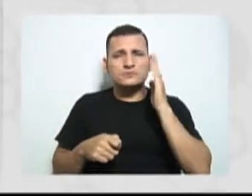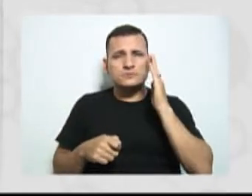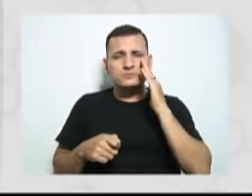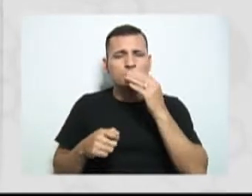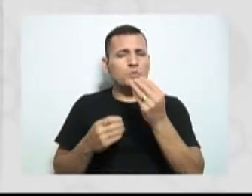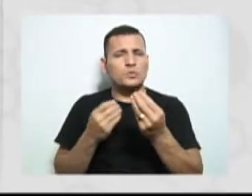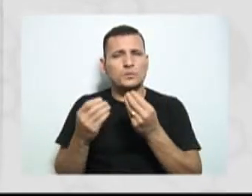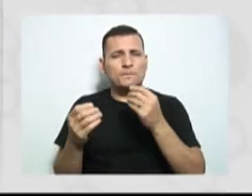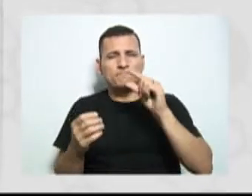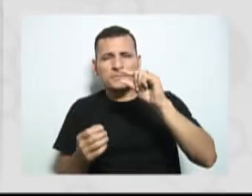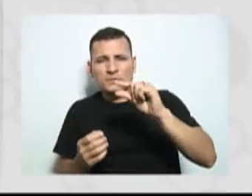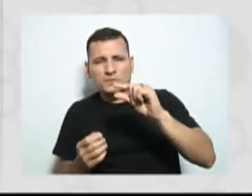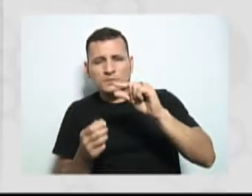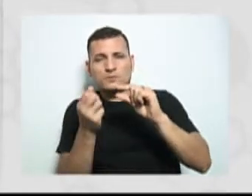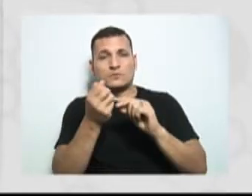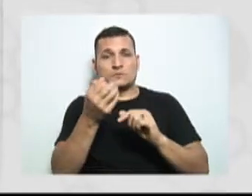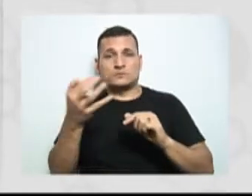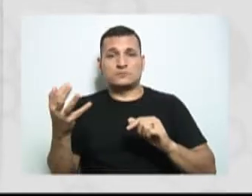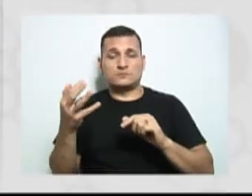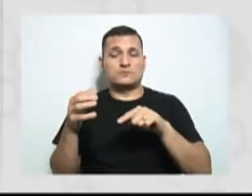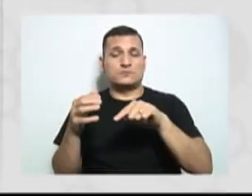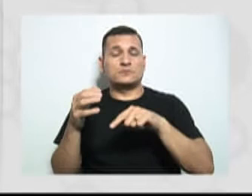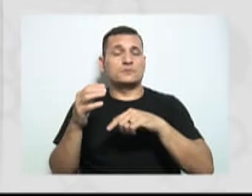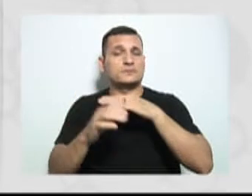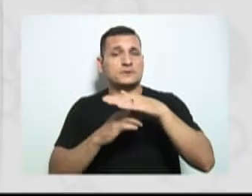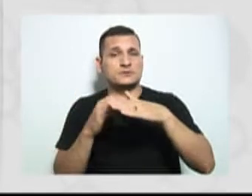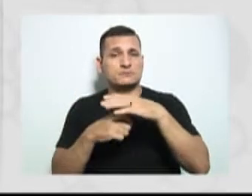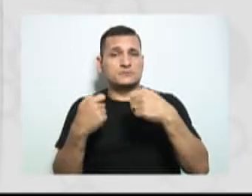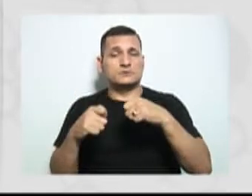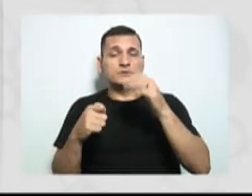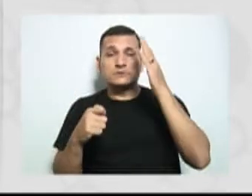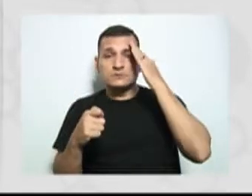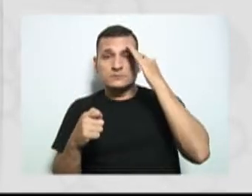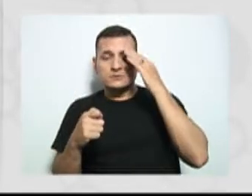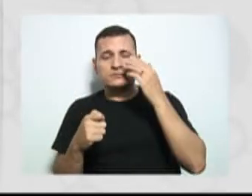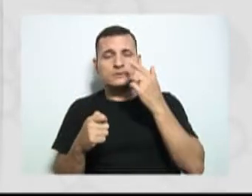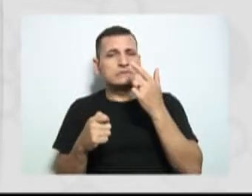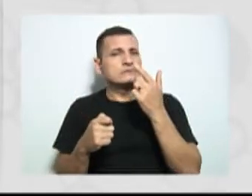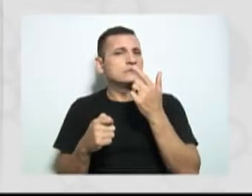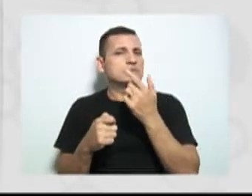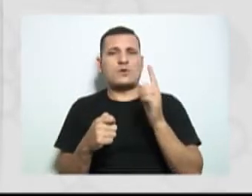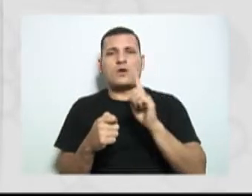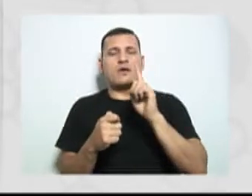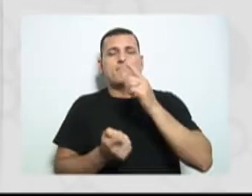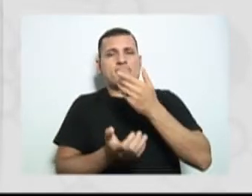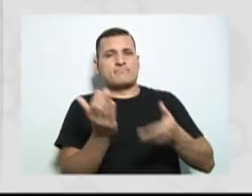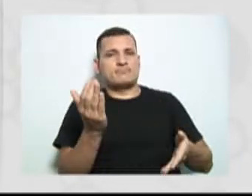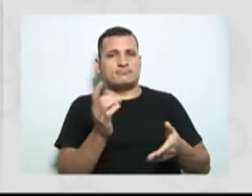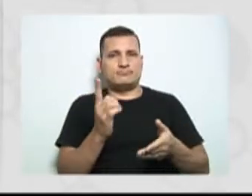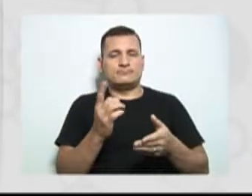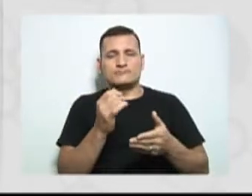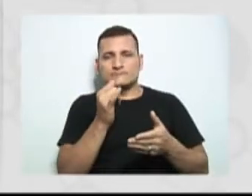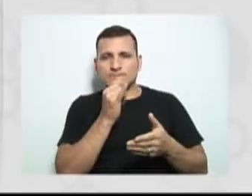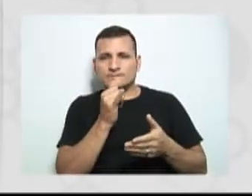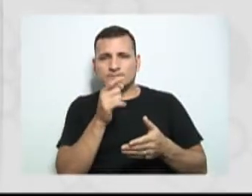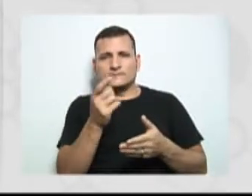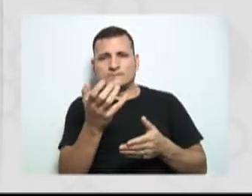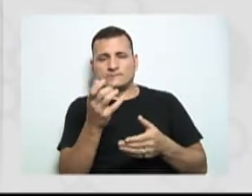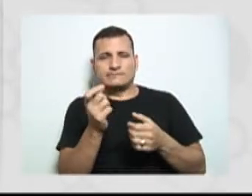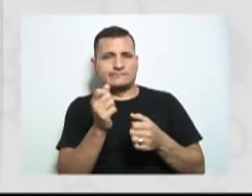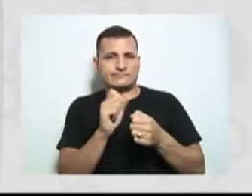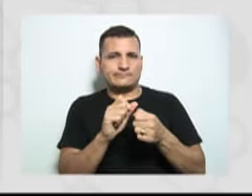mínima que a organização deve assegurar para não haver perdas. É quando você quer fazer um